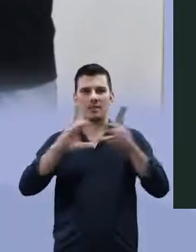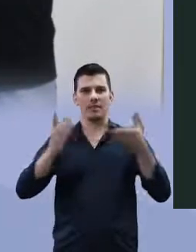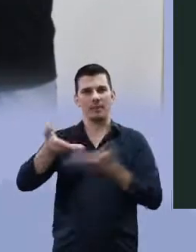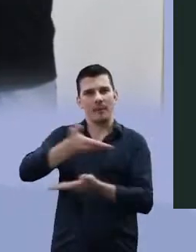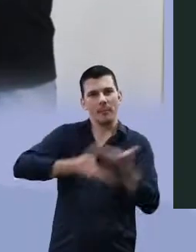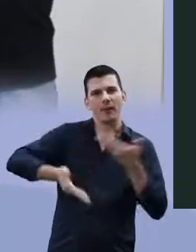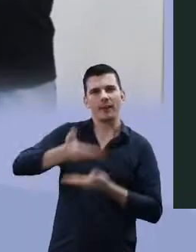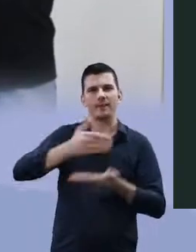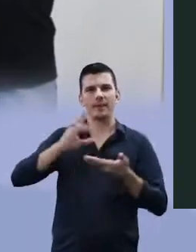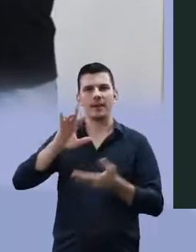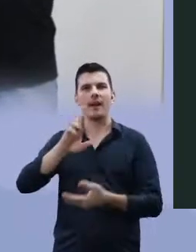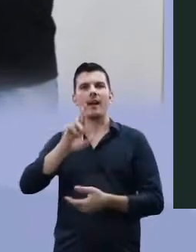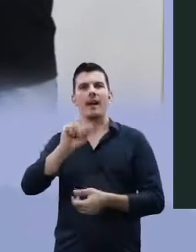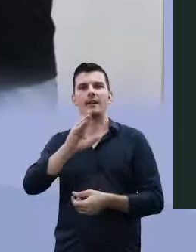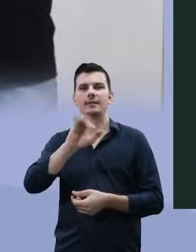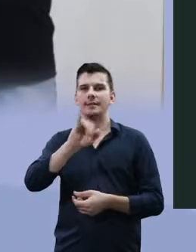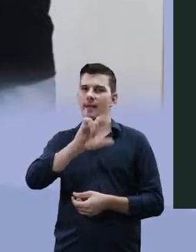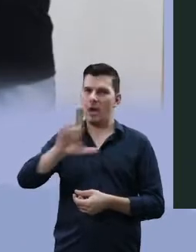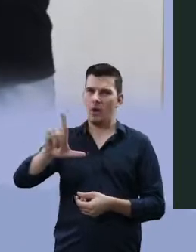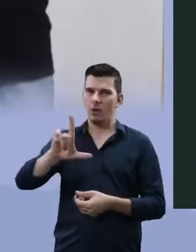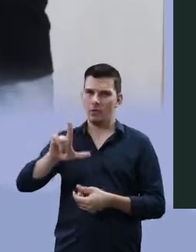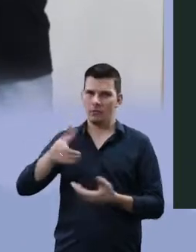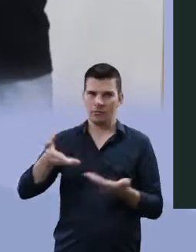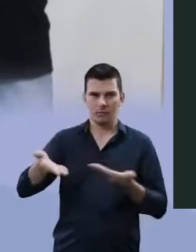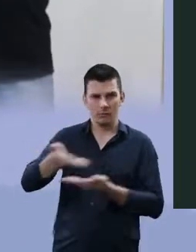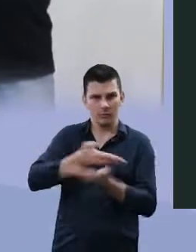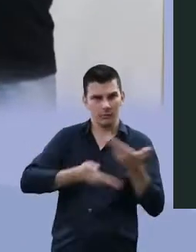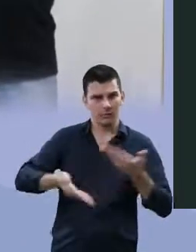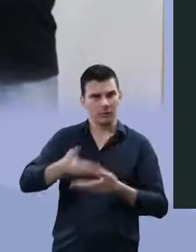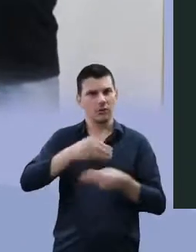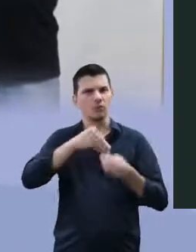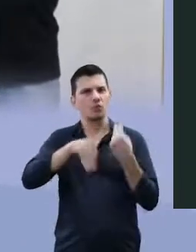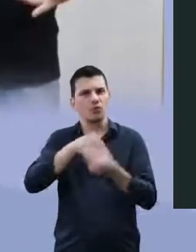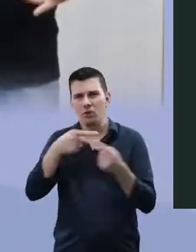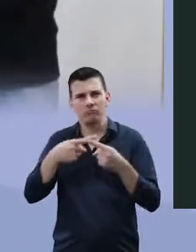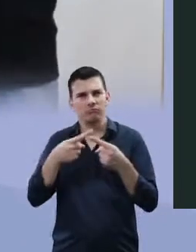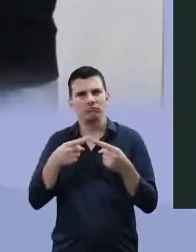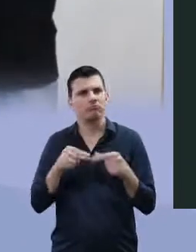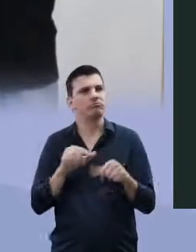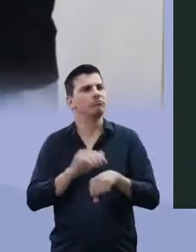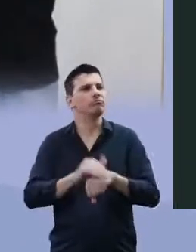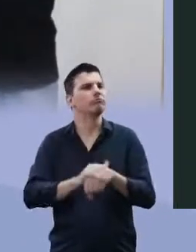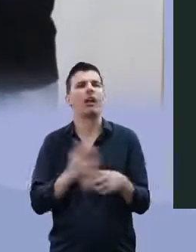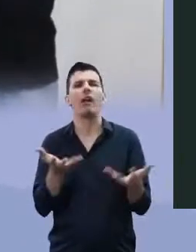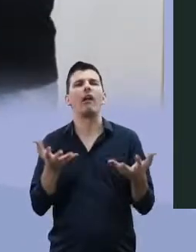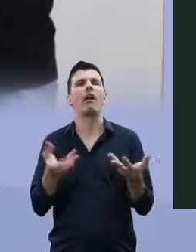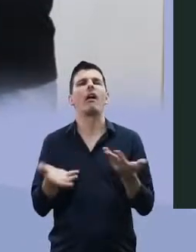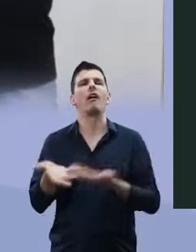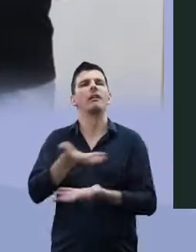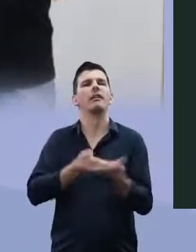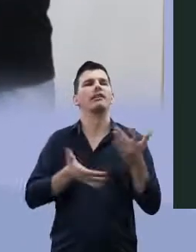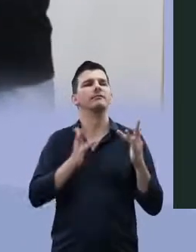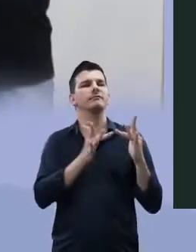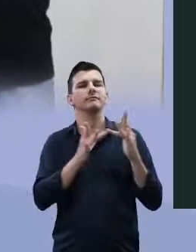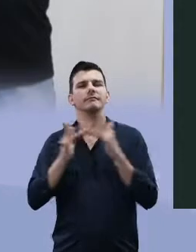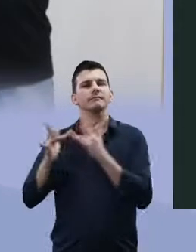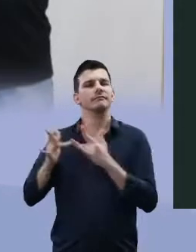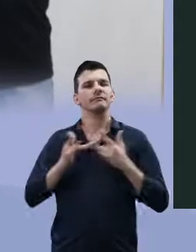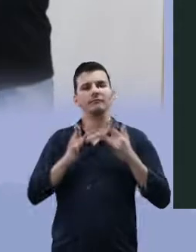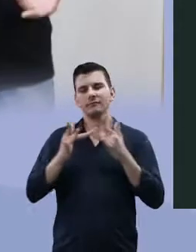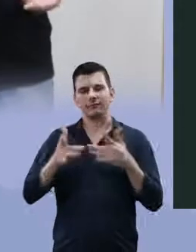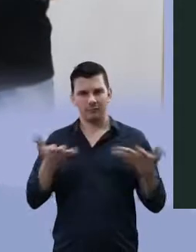da democracia racial. Democracia racial é que as raças se misturam porque querem, né? Porque gostam, porque